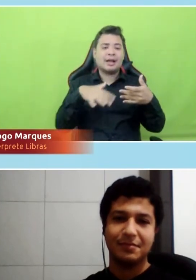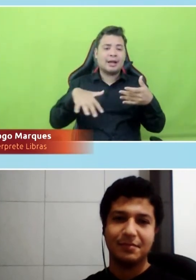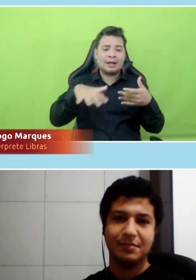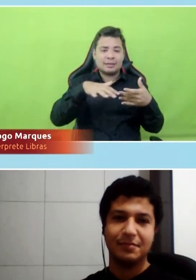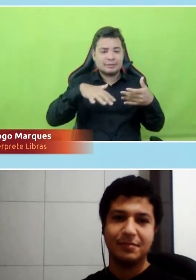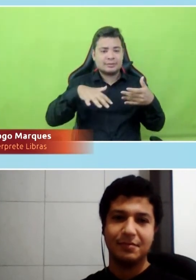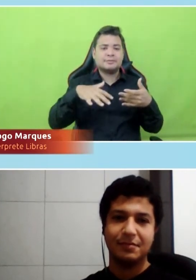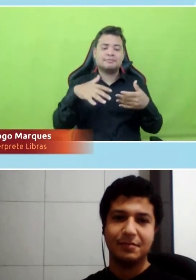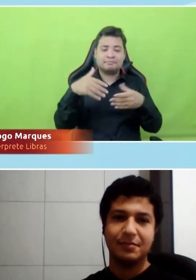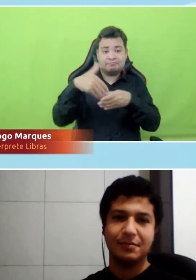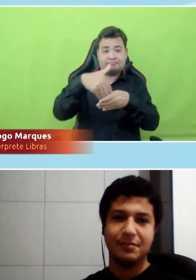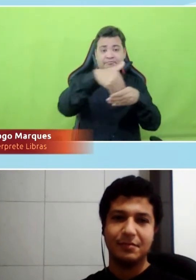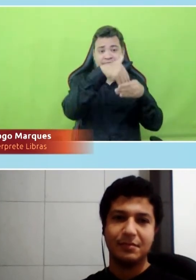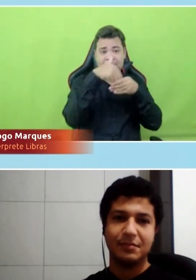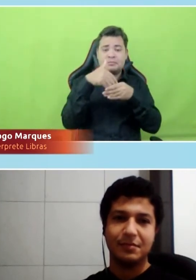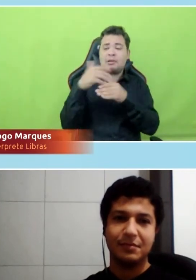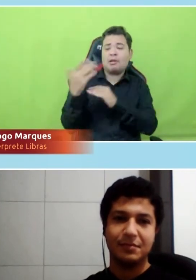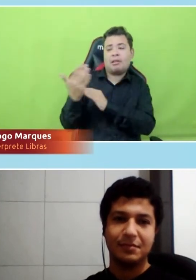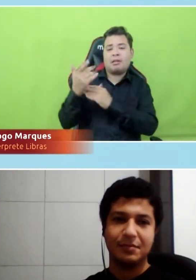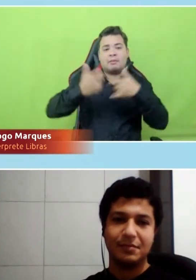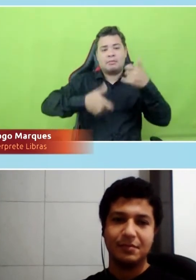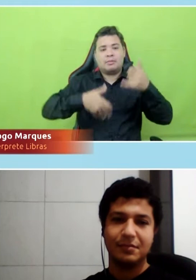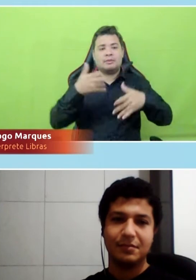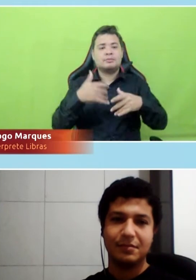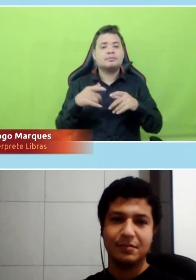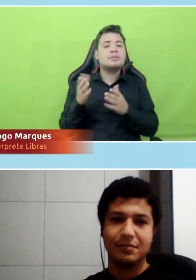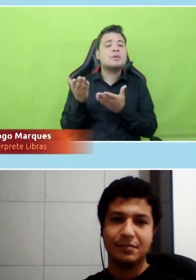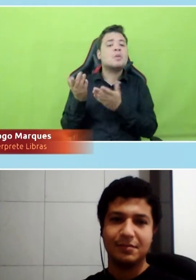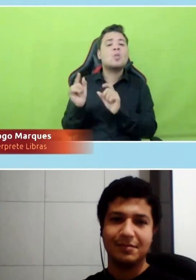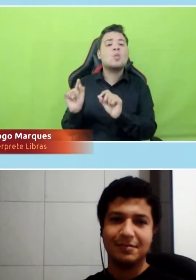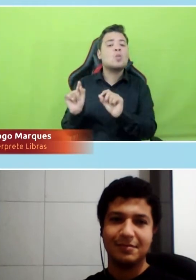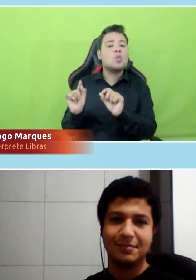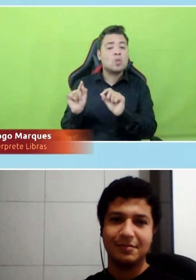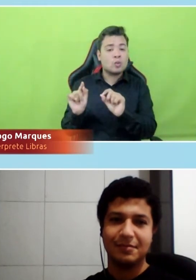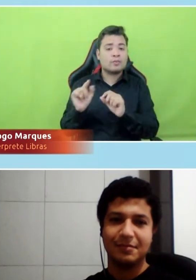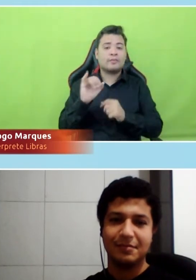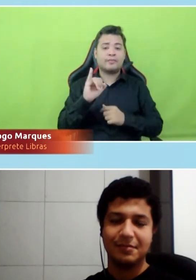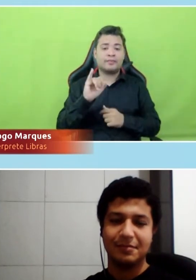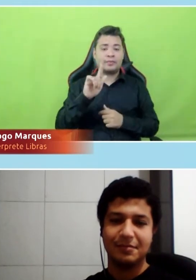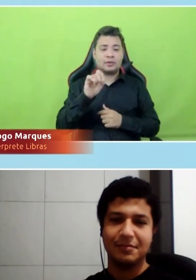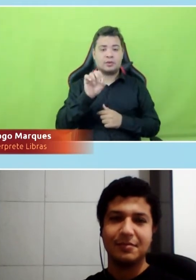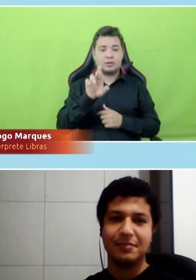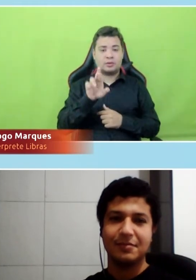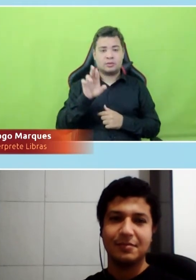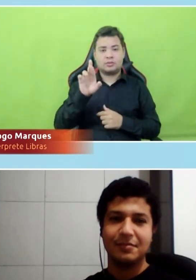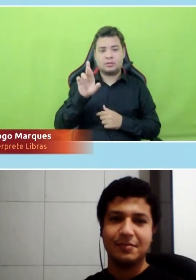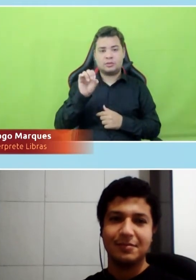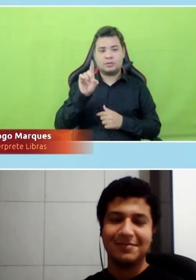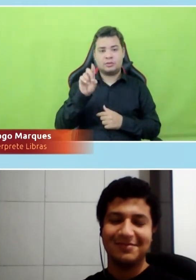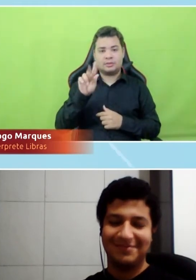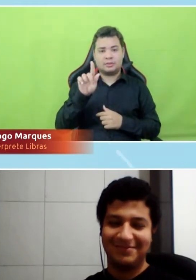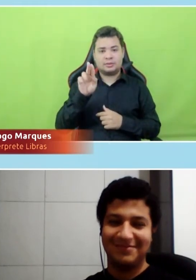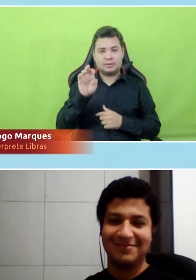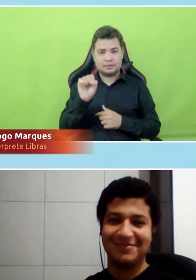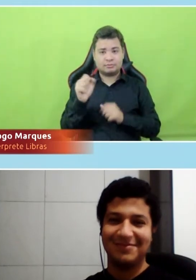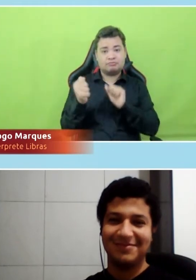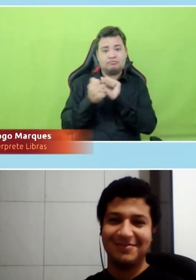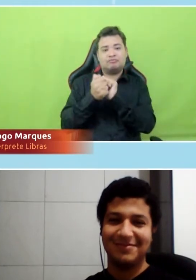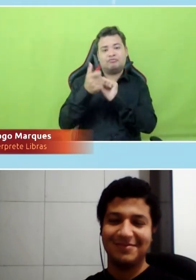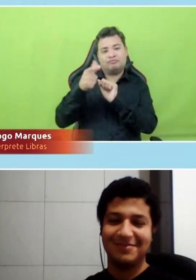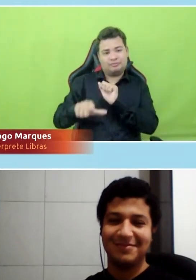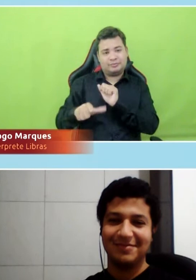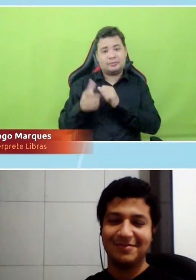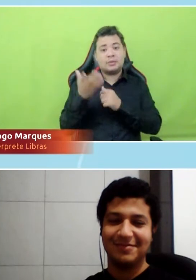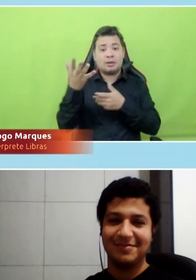das eleições 2022. Quem vai me dar essa ajuda é o Igor Rodrigues, mais uma vez aqui conosco, ele que é integrante